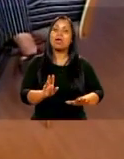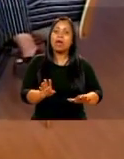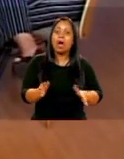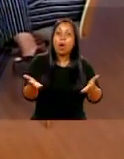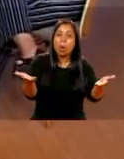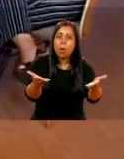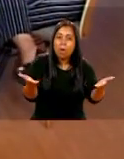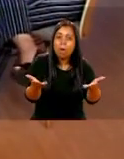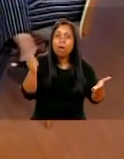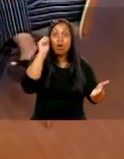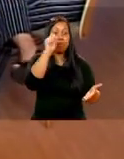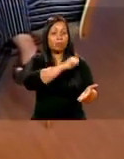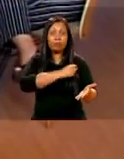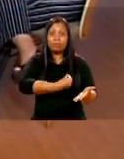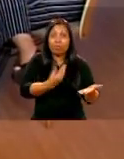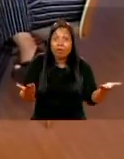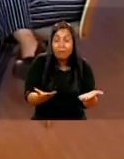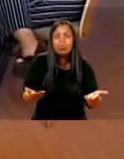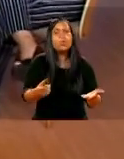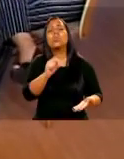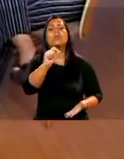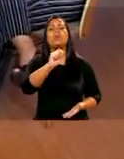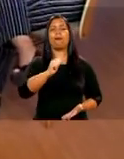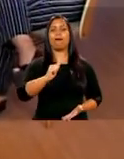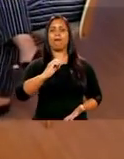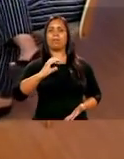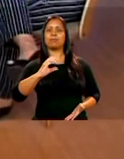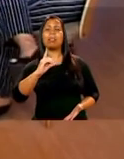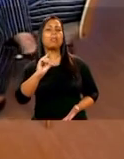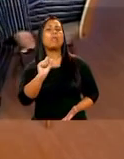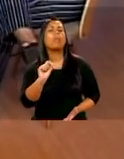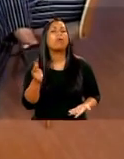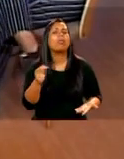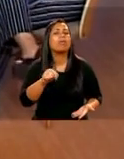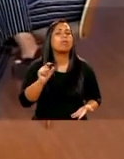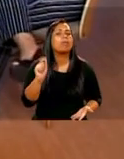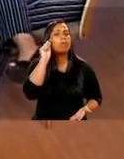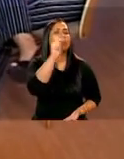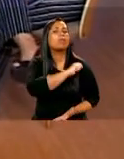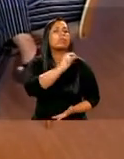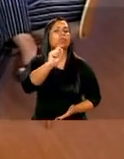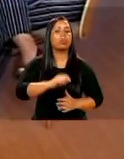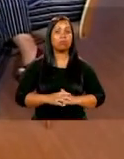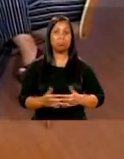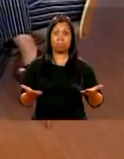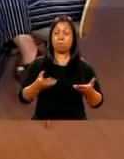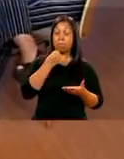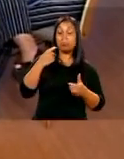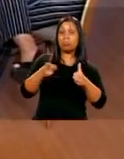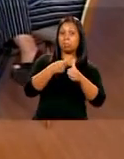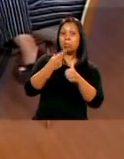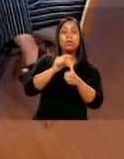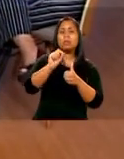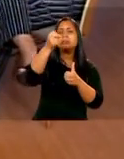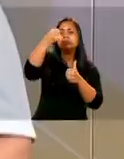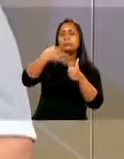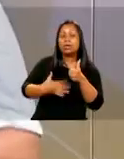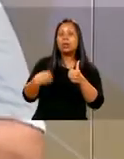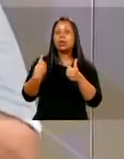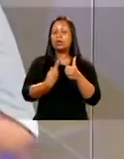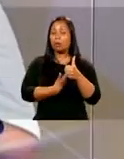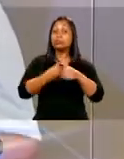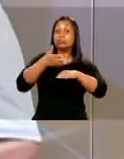quem chegou em Rio Preto agora, o que é a ACD, gente? O que ela faz aqui em Rio Preto? Bom, primeiro dizer, né, que